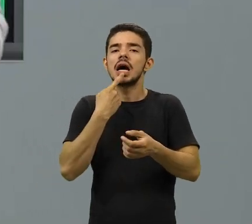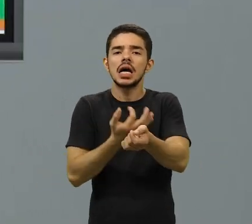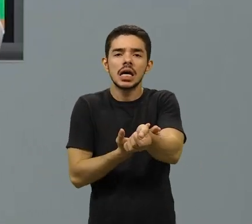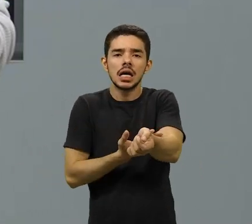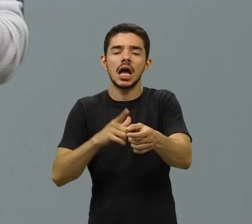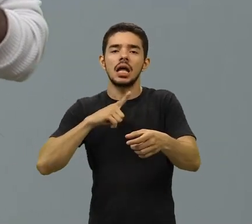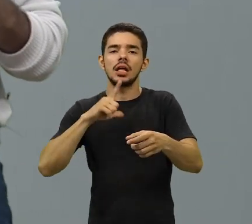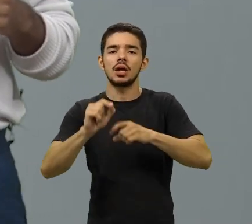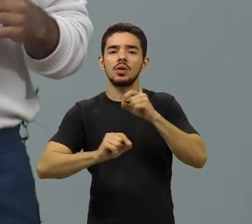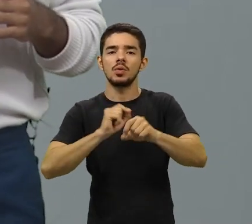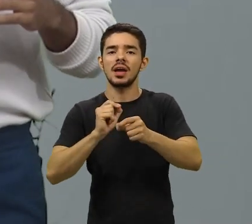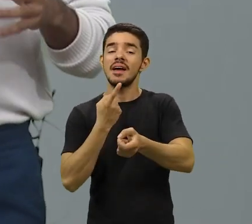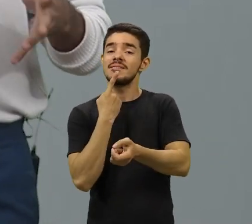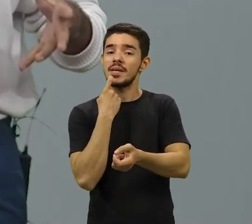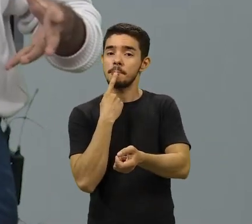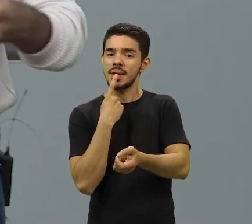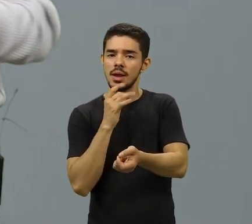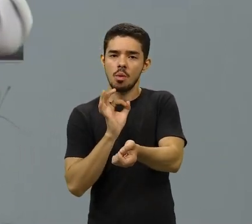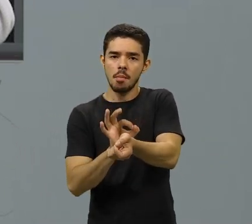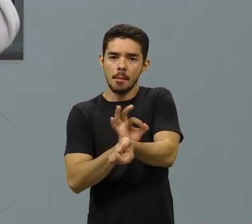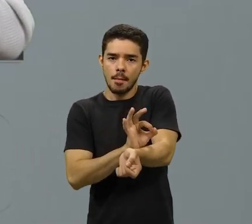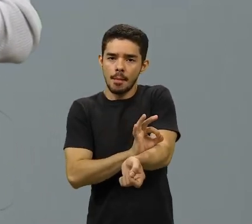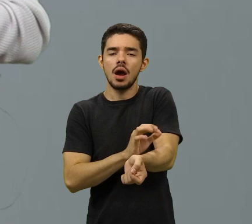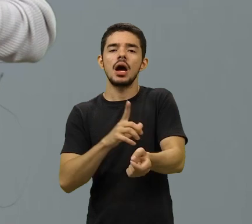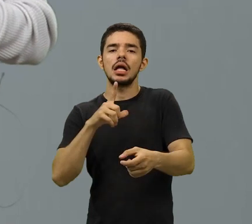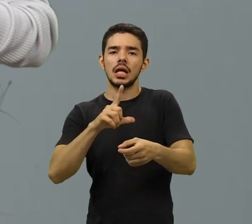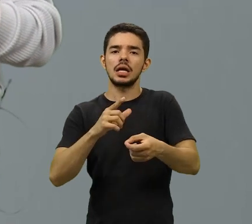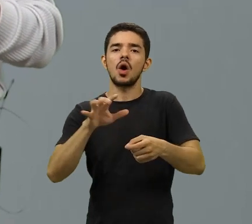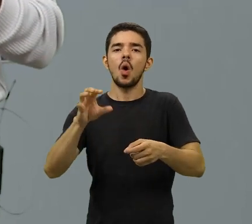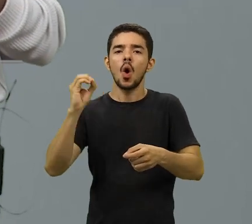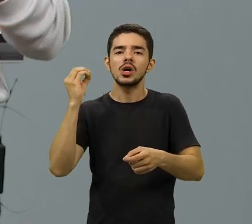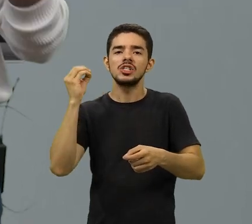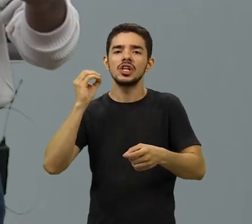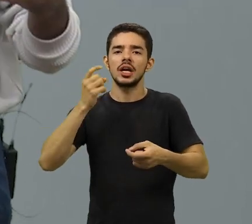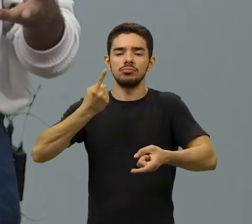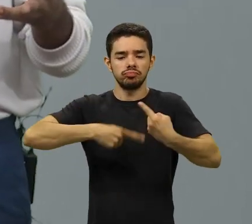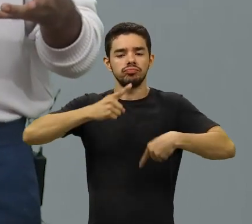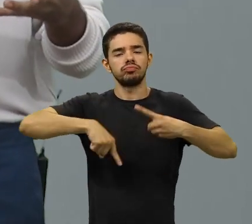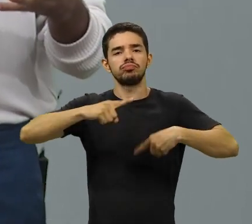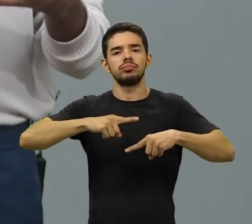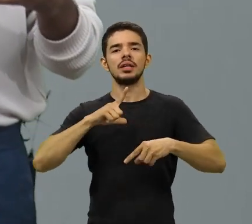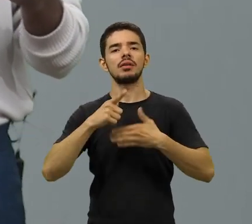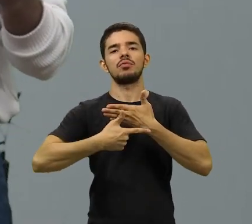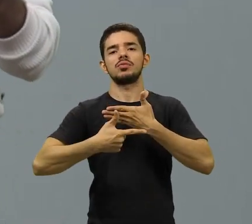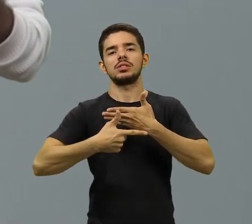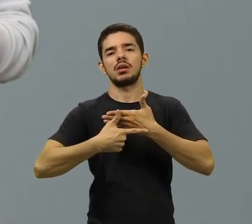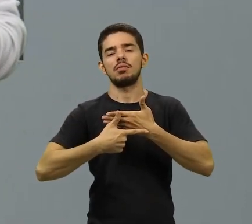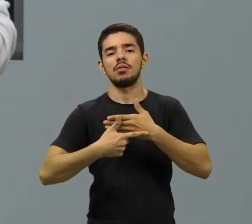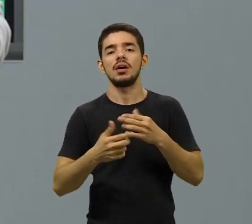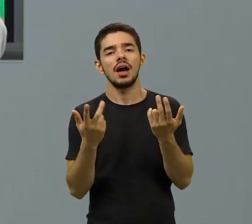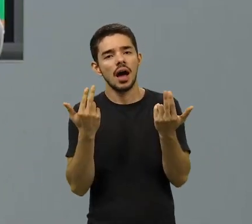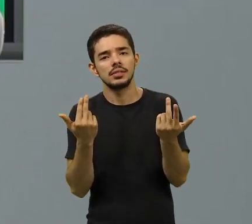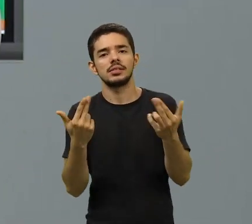temos ali as hemácias que carregam oxigênio. Então, tem uma função específica. Assim são